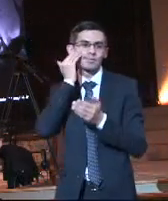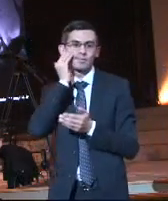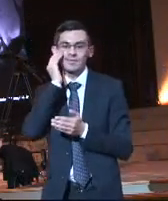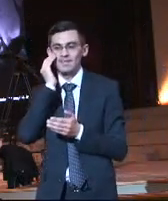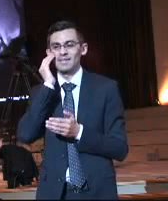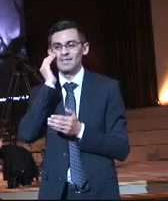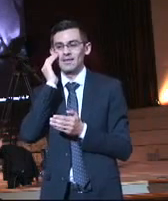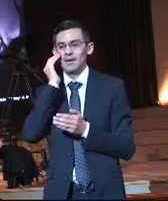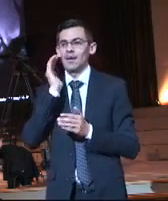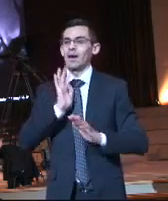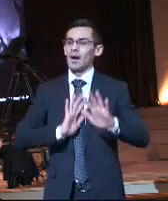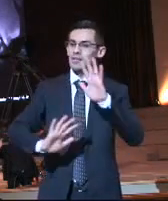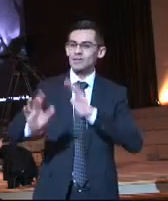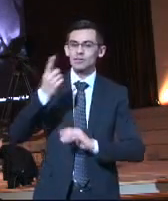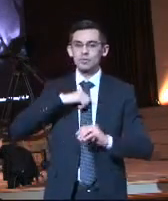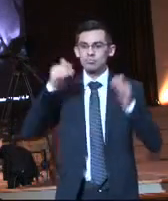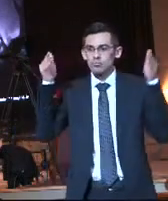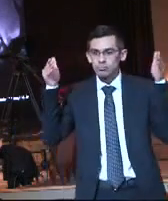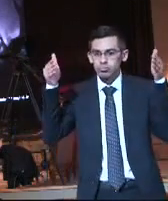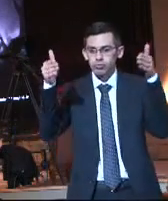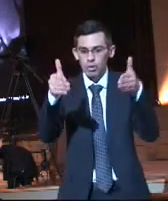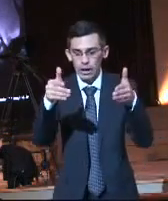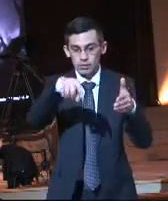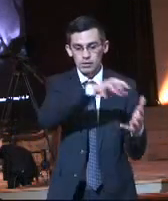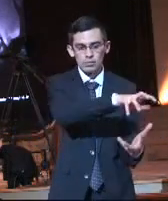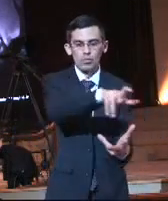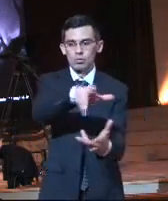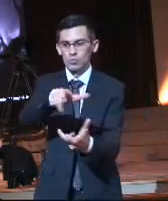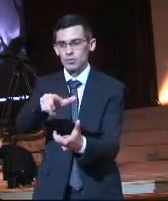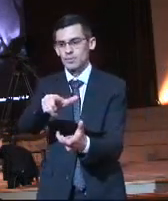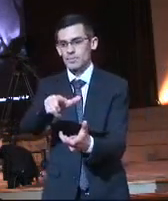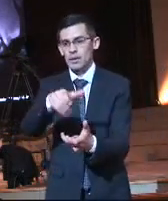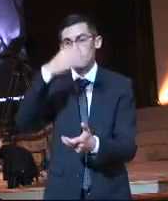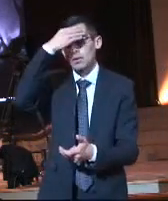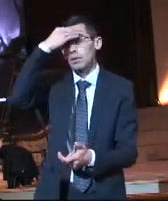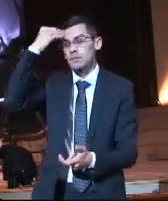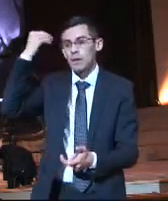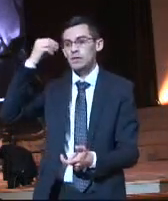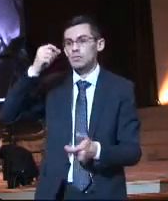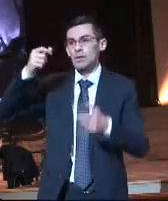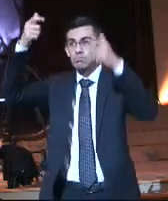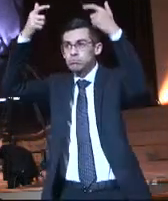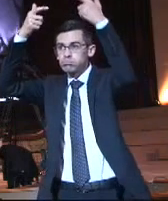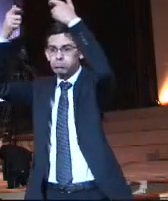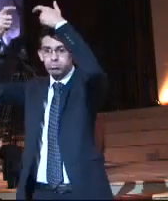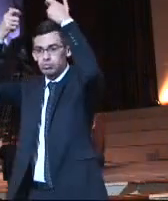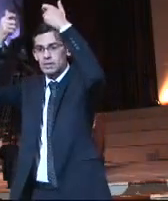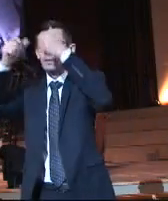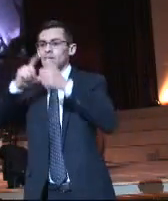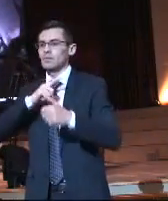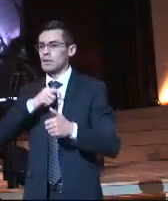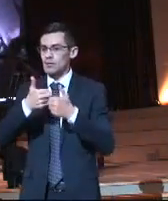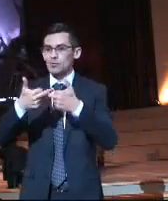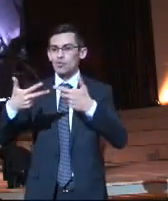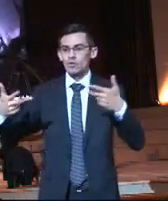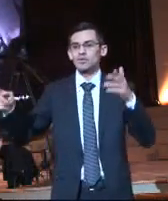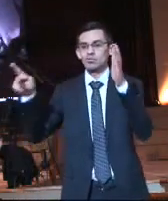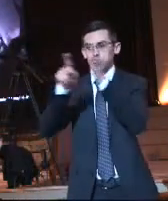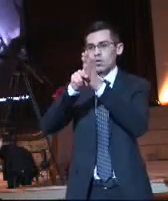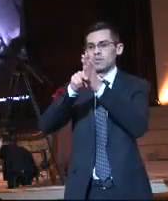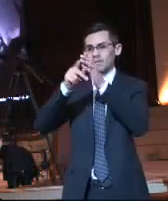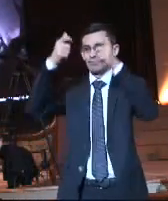Às vezes a gente está tão focado nesse mundo material, que a gente não é capaz de discernir que existe um mundo espiritual e